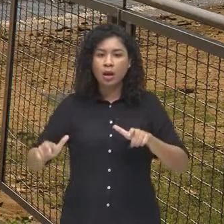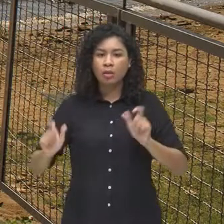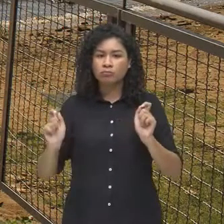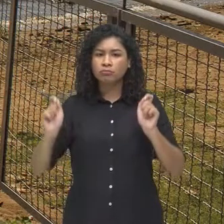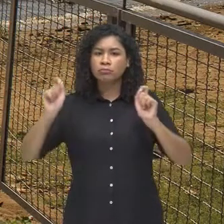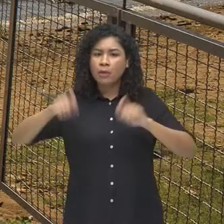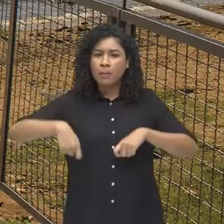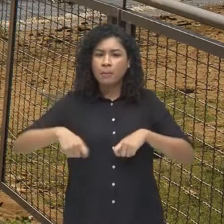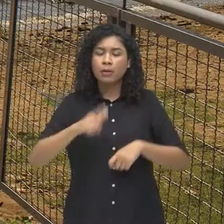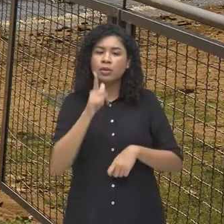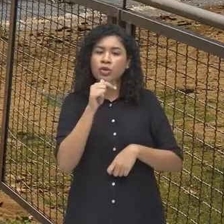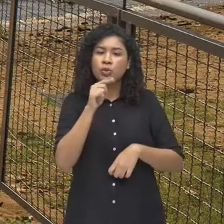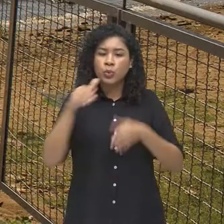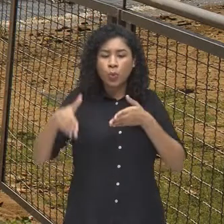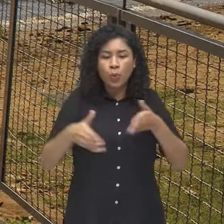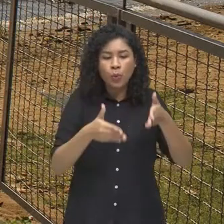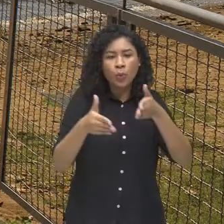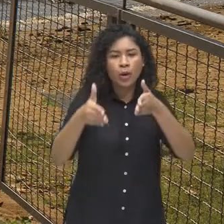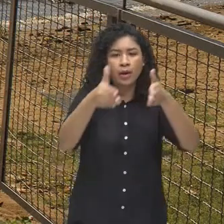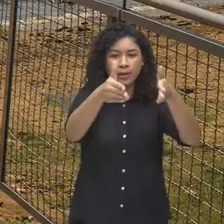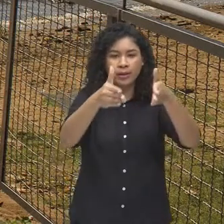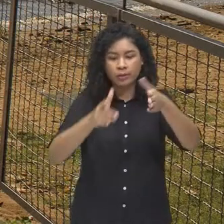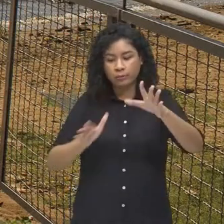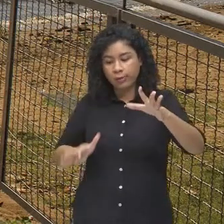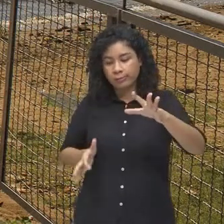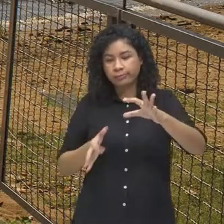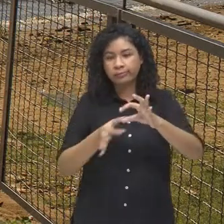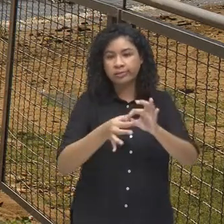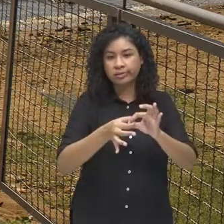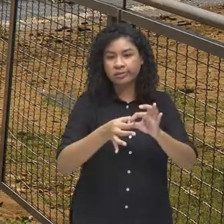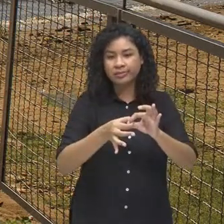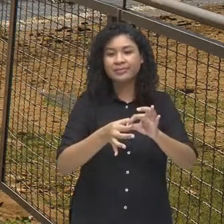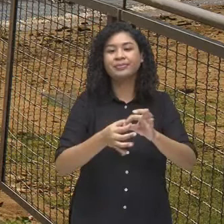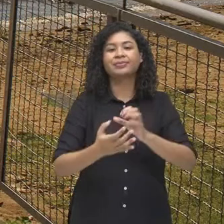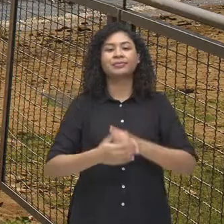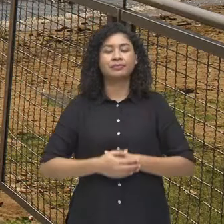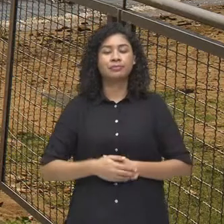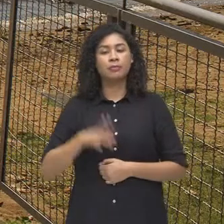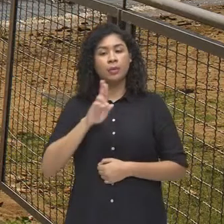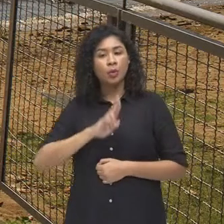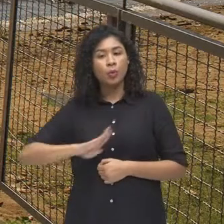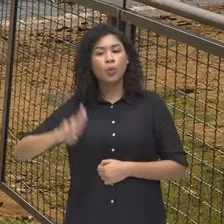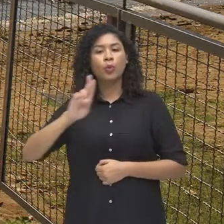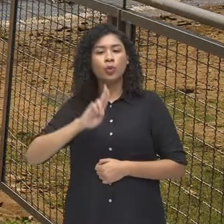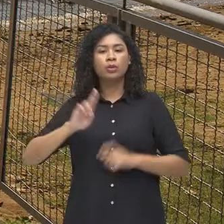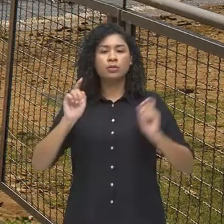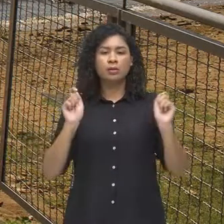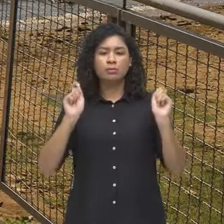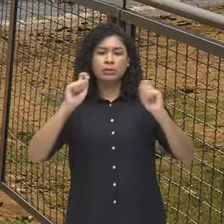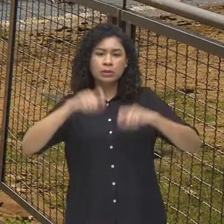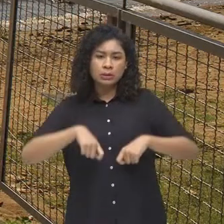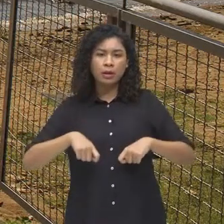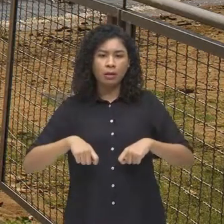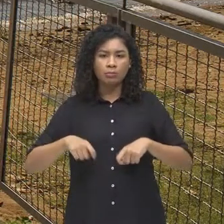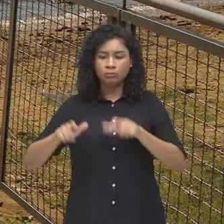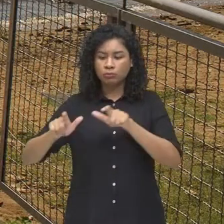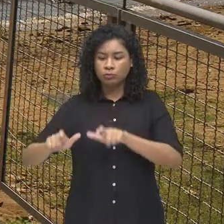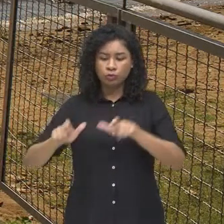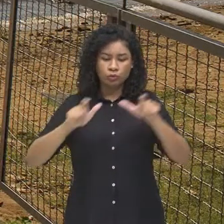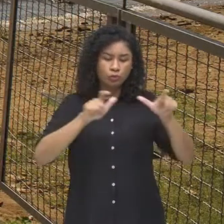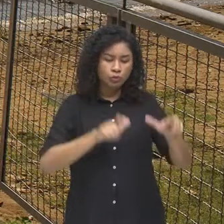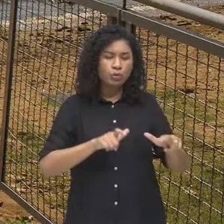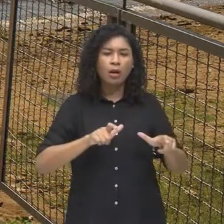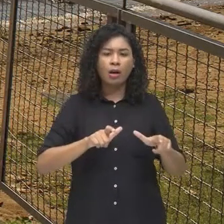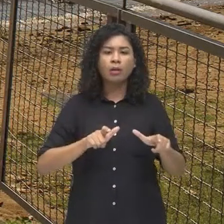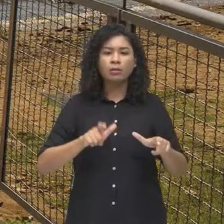rio, que com certeza vai ser usado como uma conexão logística de transporte,